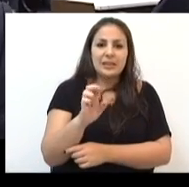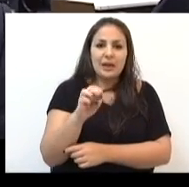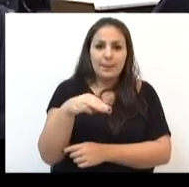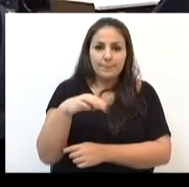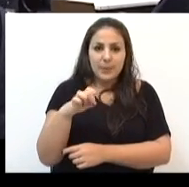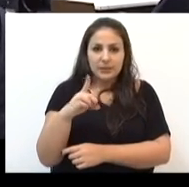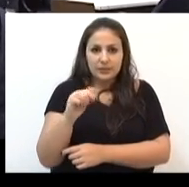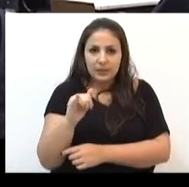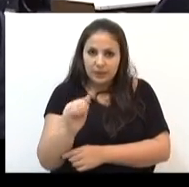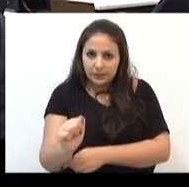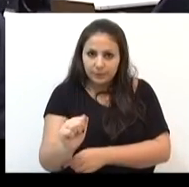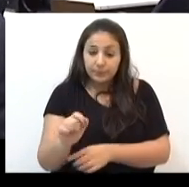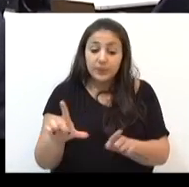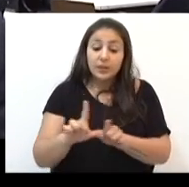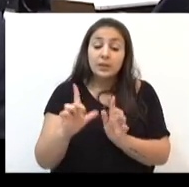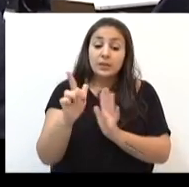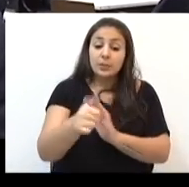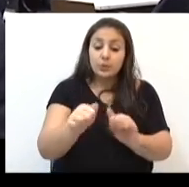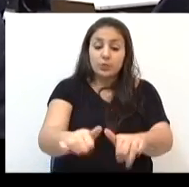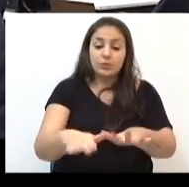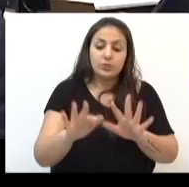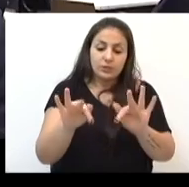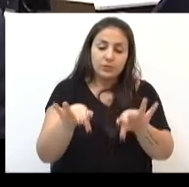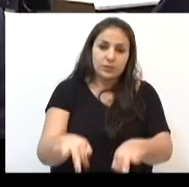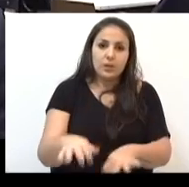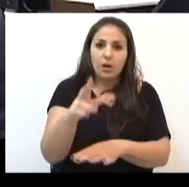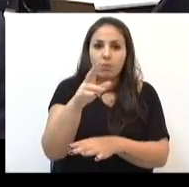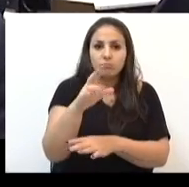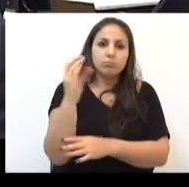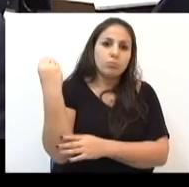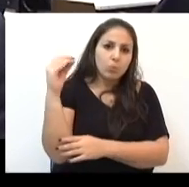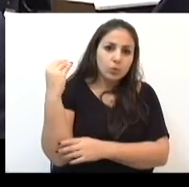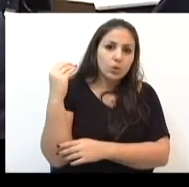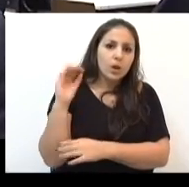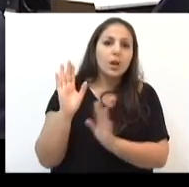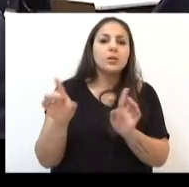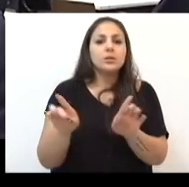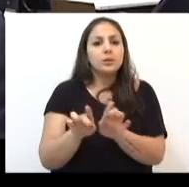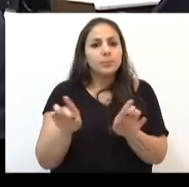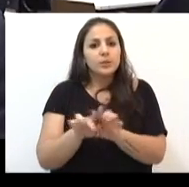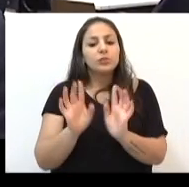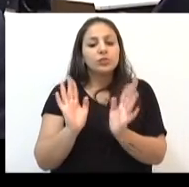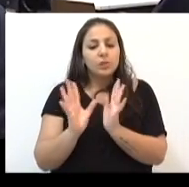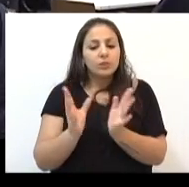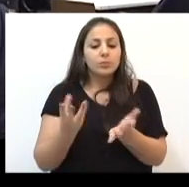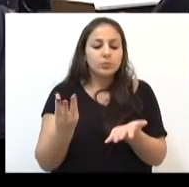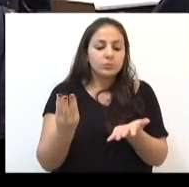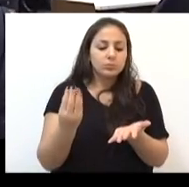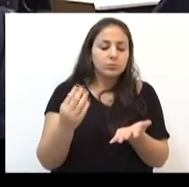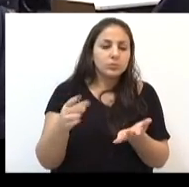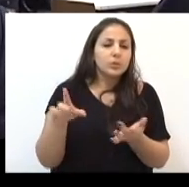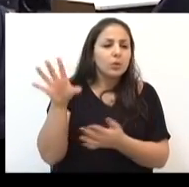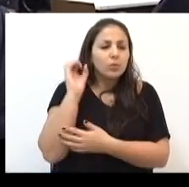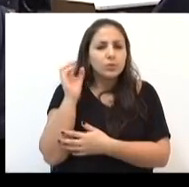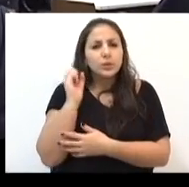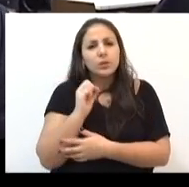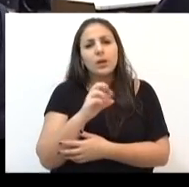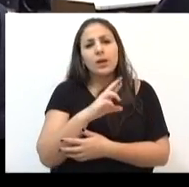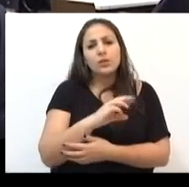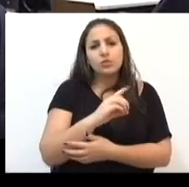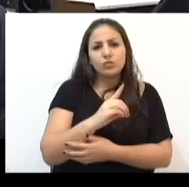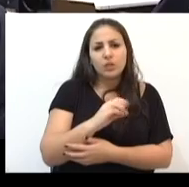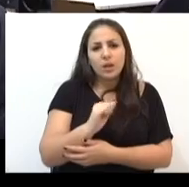depois faremos uma audiência final em Porto Alegre, onde nós já vamos ter já um conjunto de dados e elementos do Estado, ouvindo a EGR,